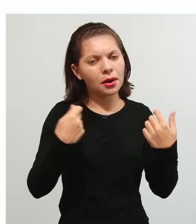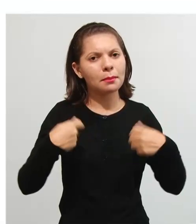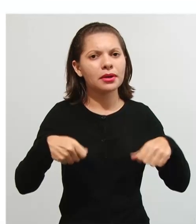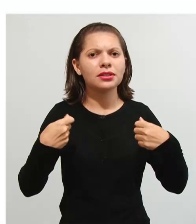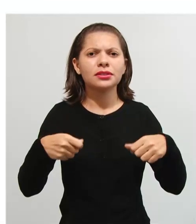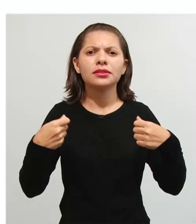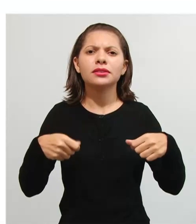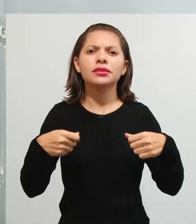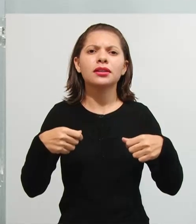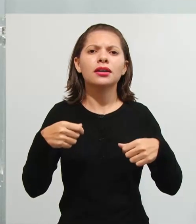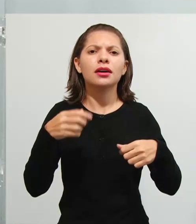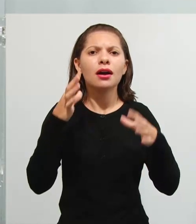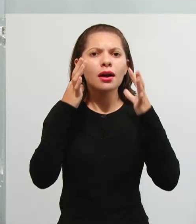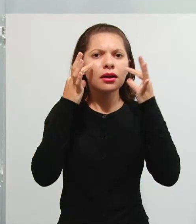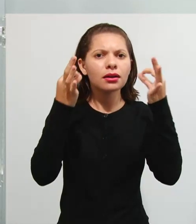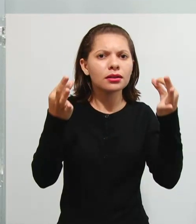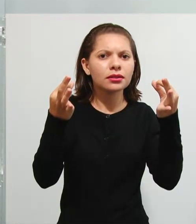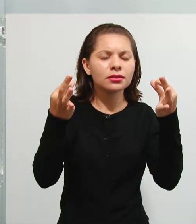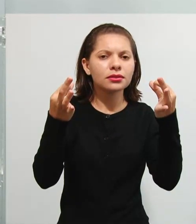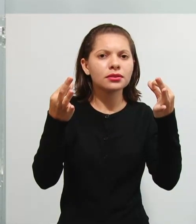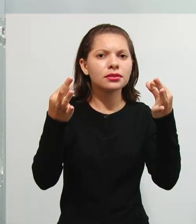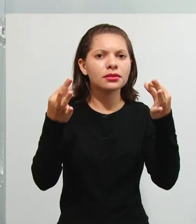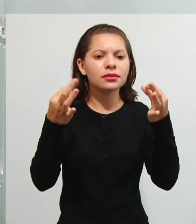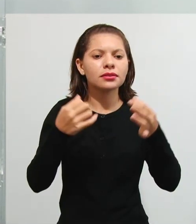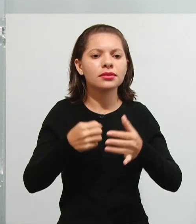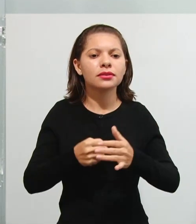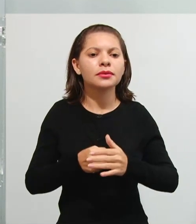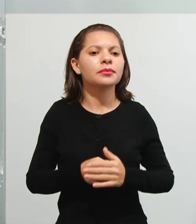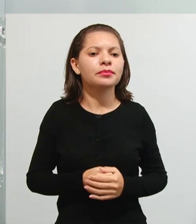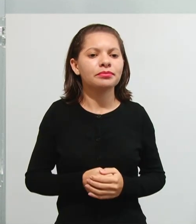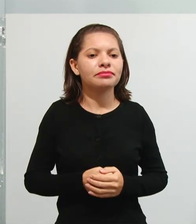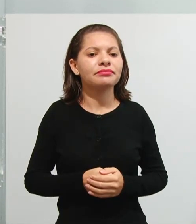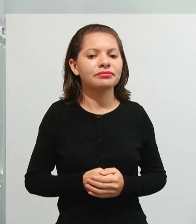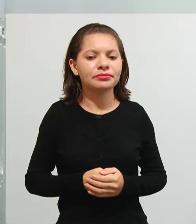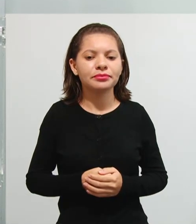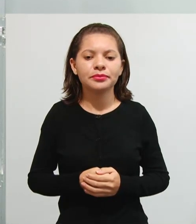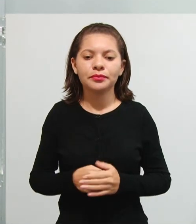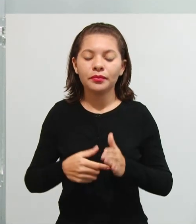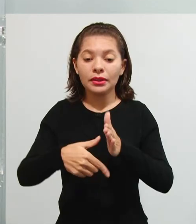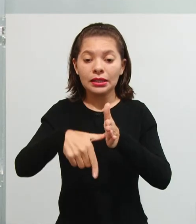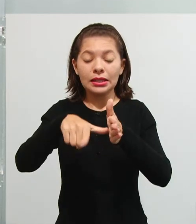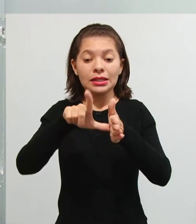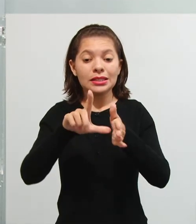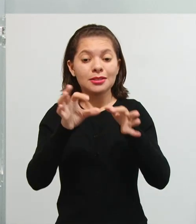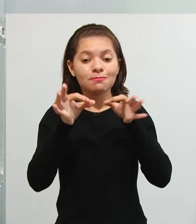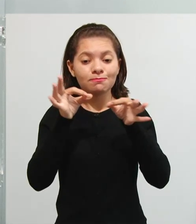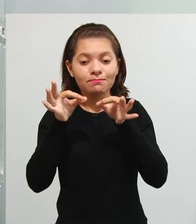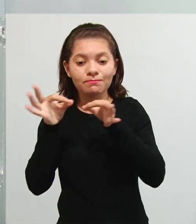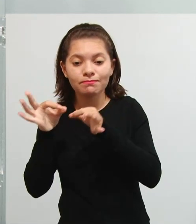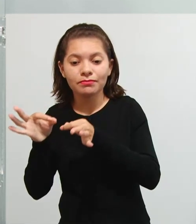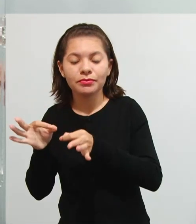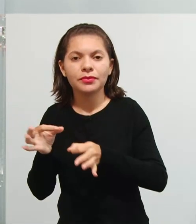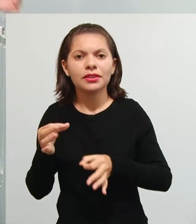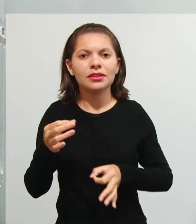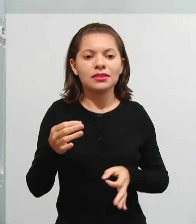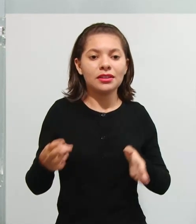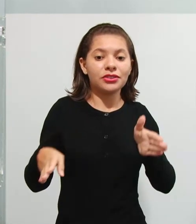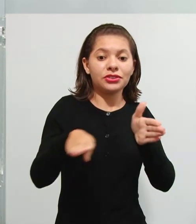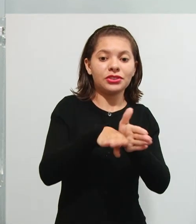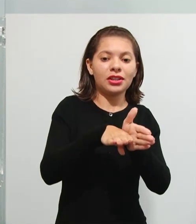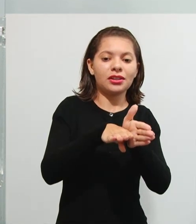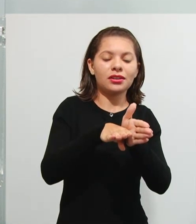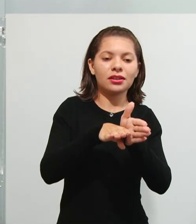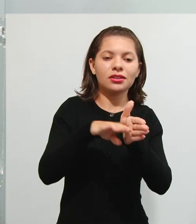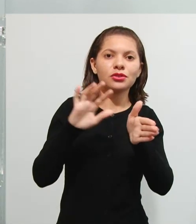elas podem vir a acontecer e a gente tem que estar preparado por isso. E muitas vezes as coisas vêm assim,